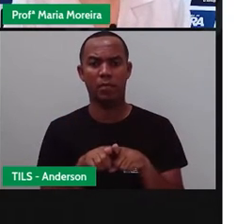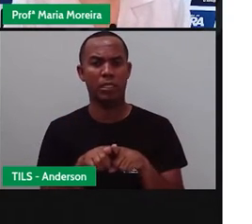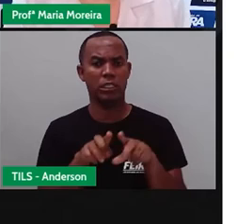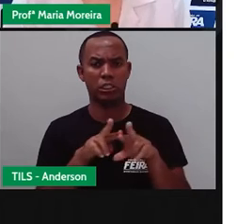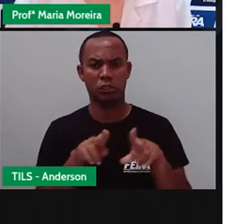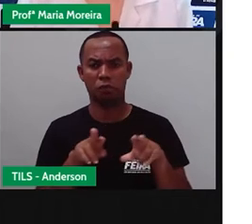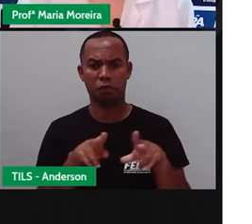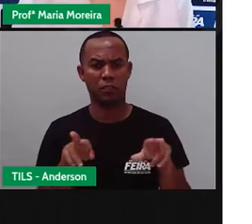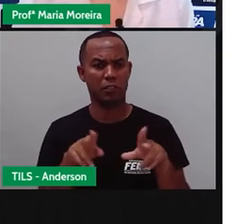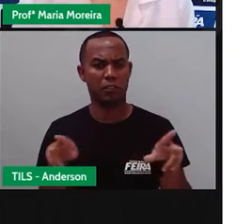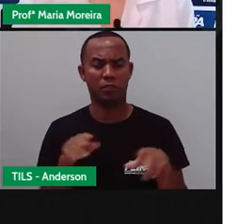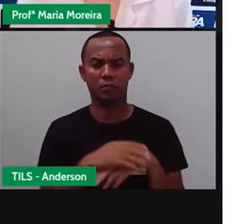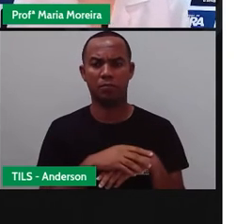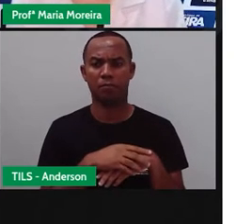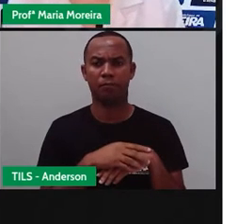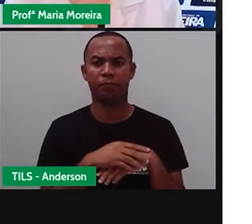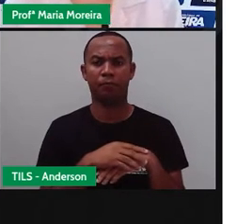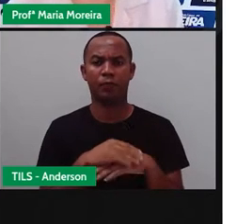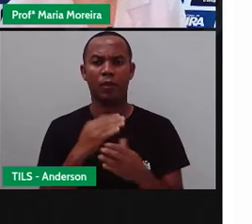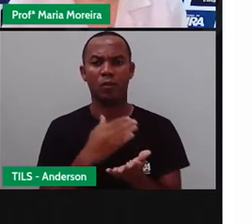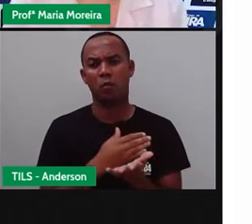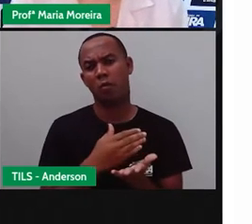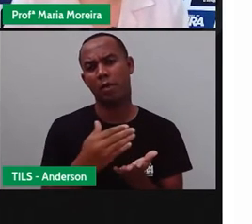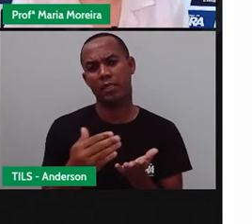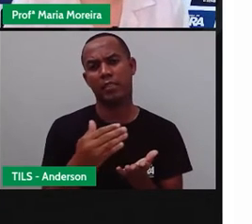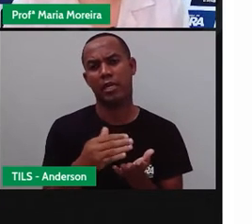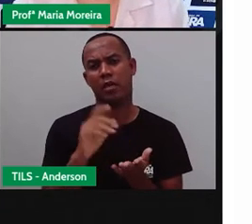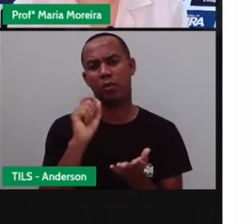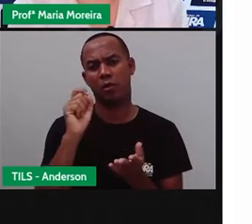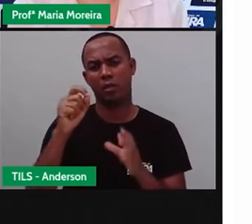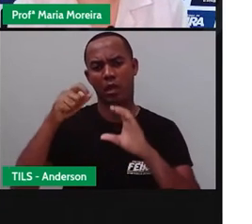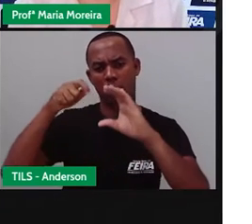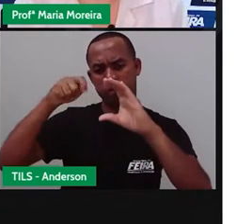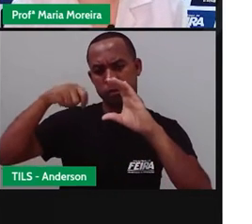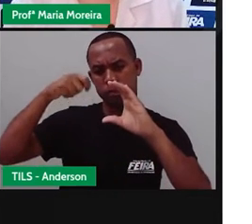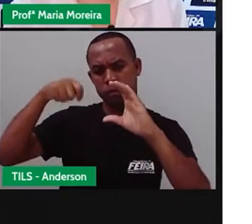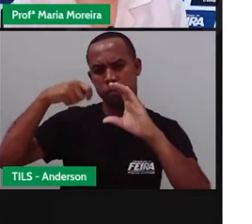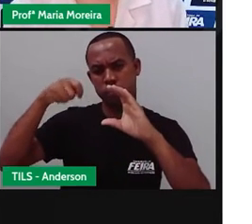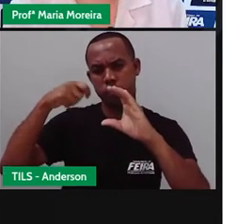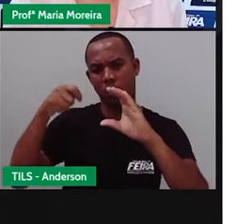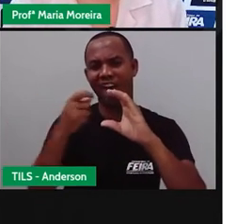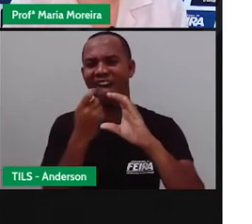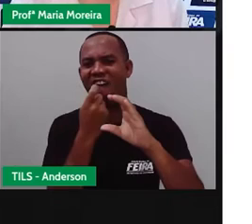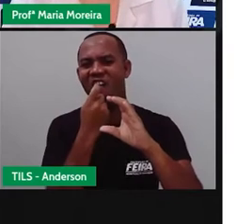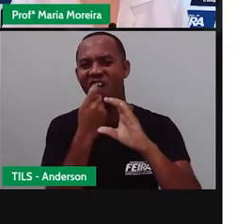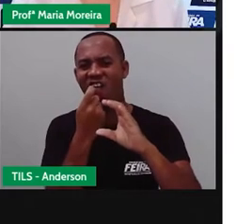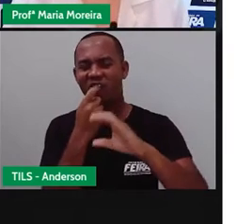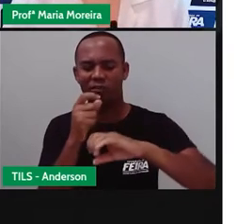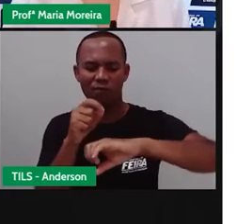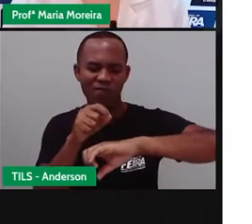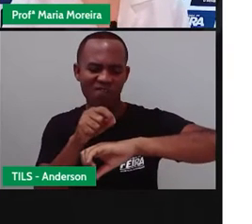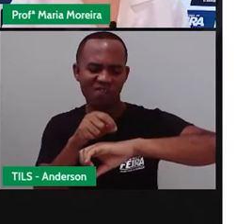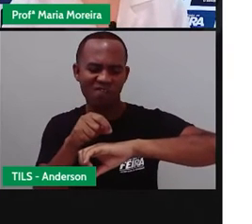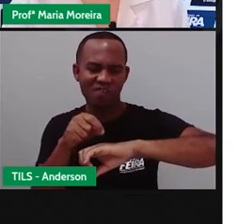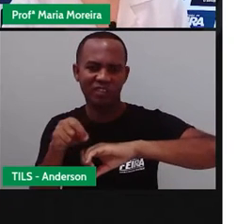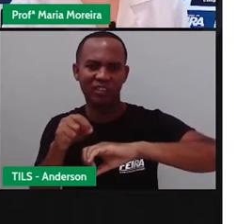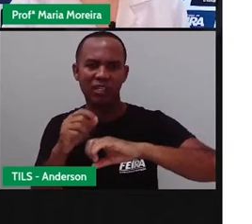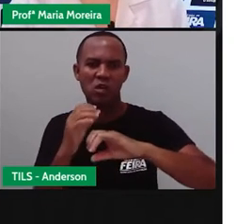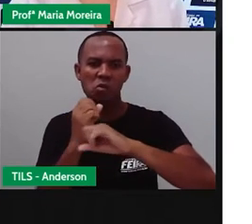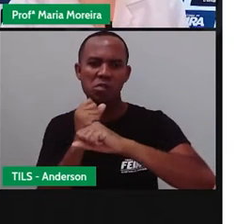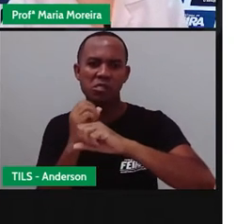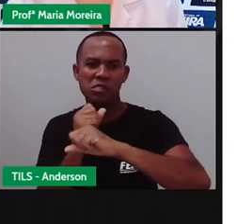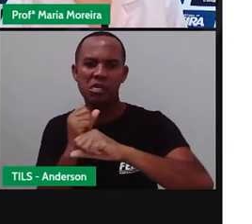coisas certo não começaram então a gravar em ossos essas Nações né de